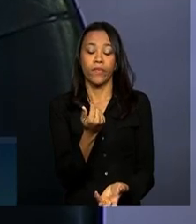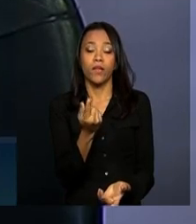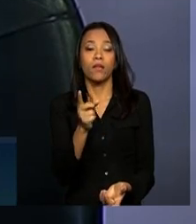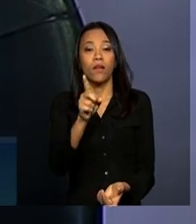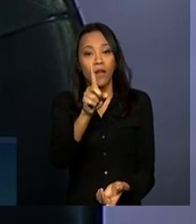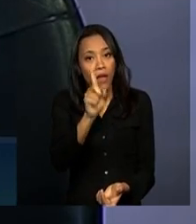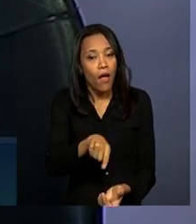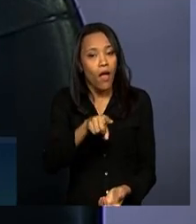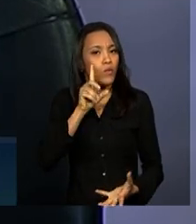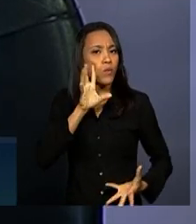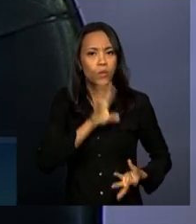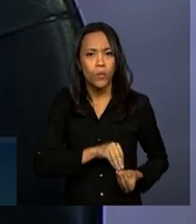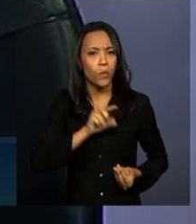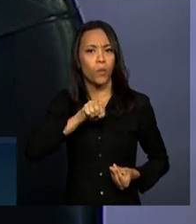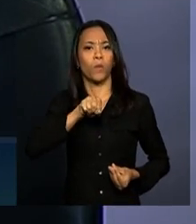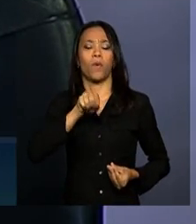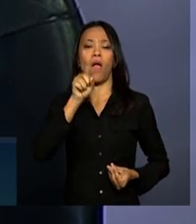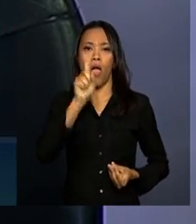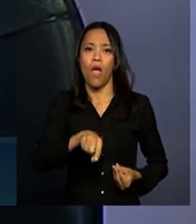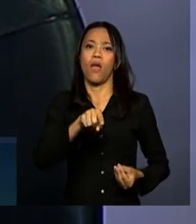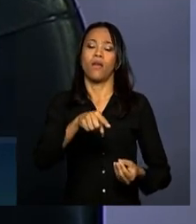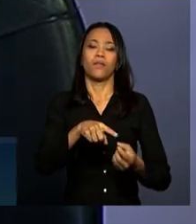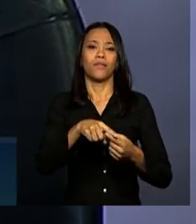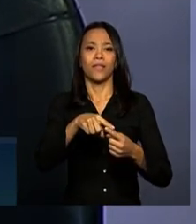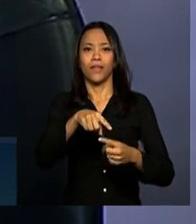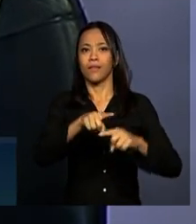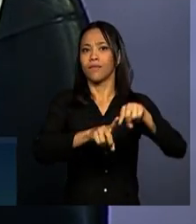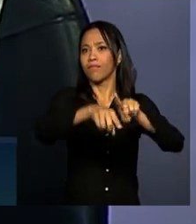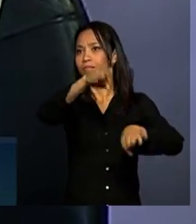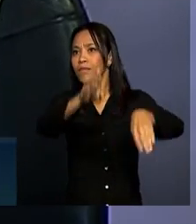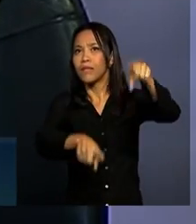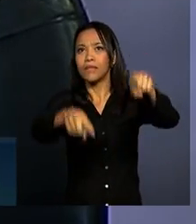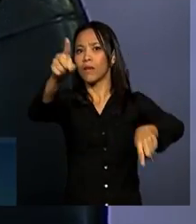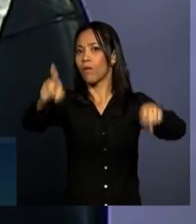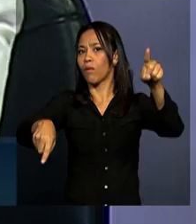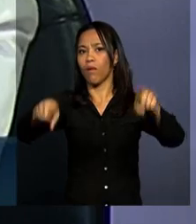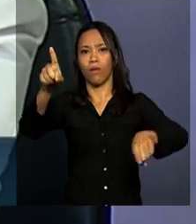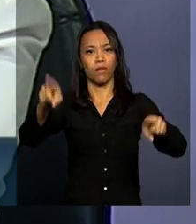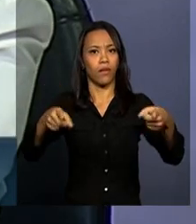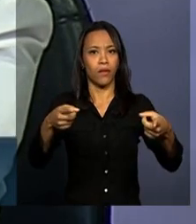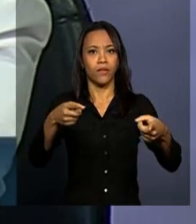aonde as desigualdades ainda estão